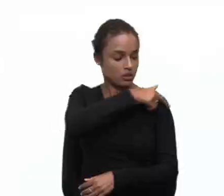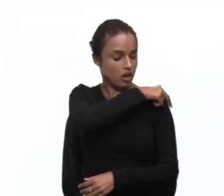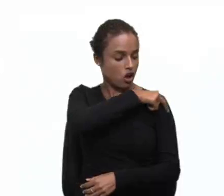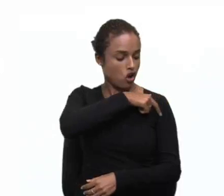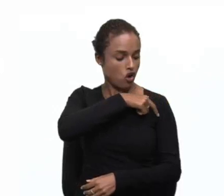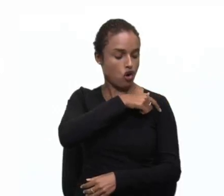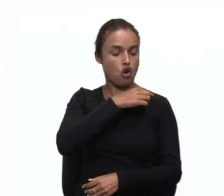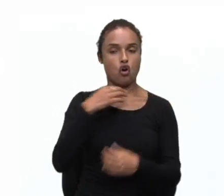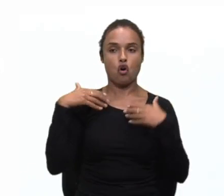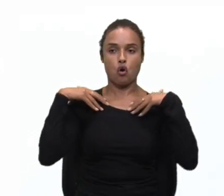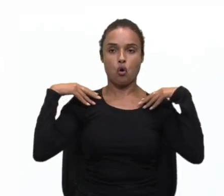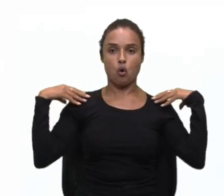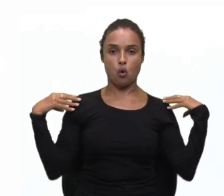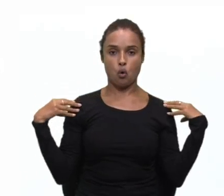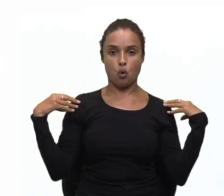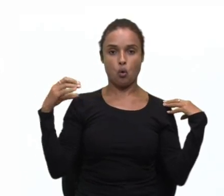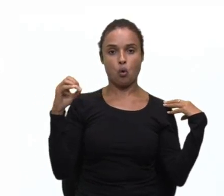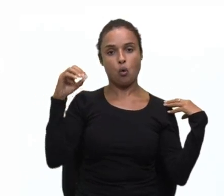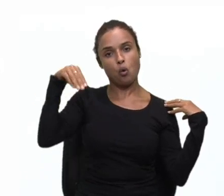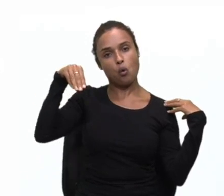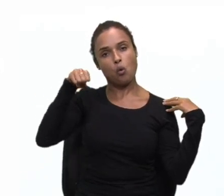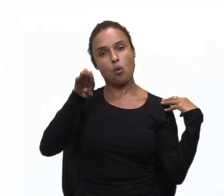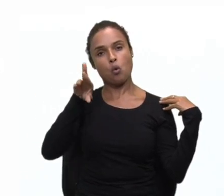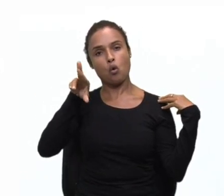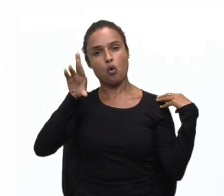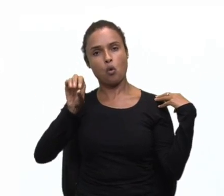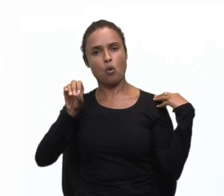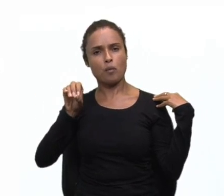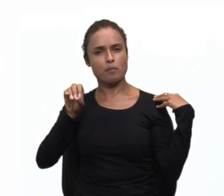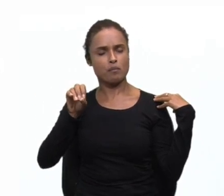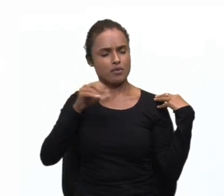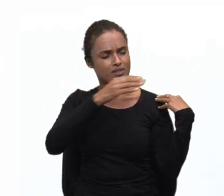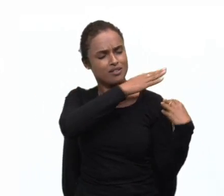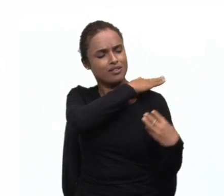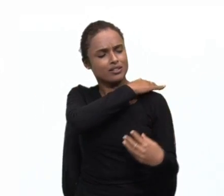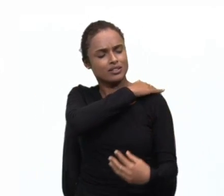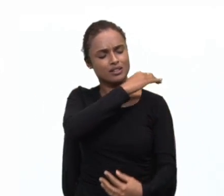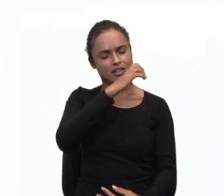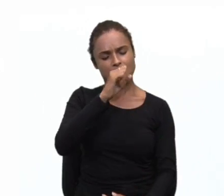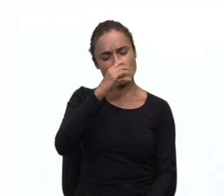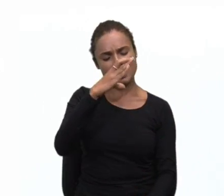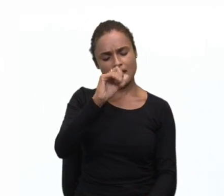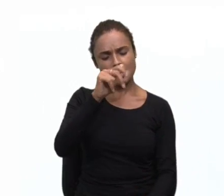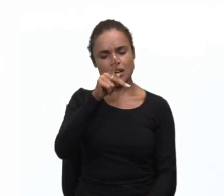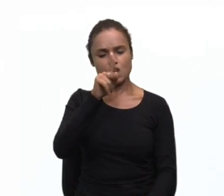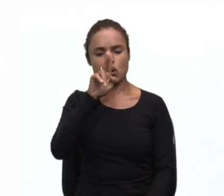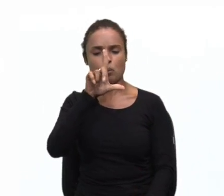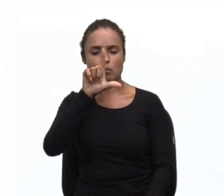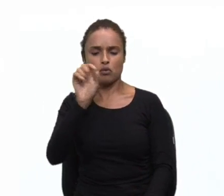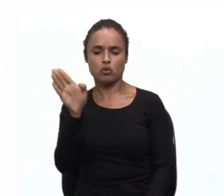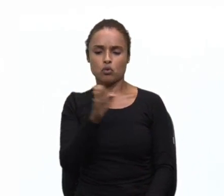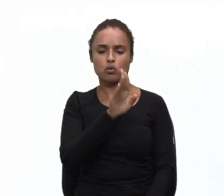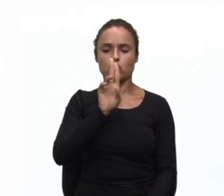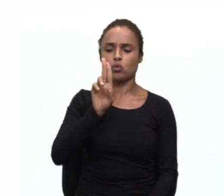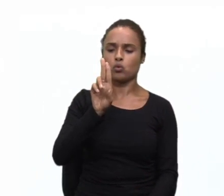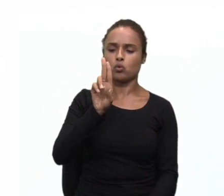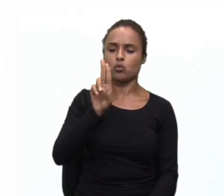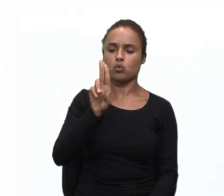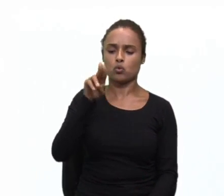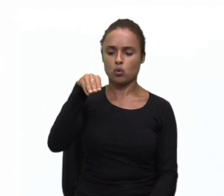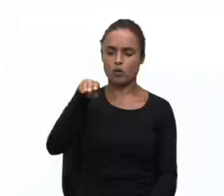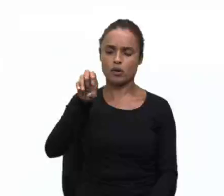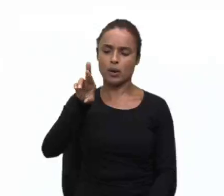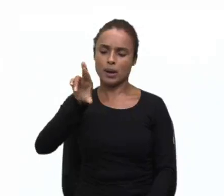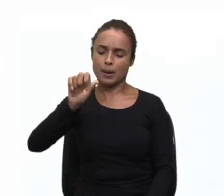escápulo-humeral. Espera aí, professor, se tem escápulo e húmero aí no nome, eu tenho uma articulação que está presente, que vai